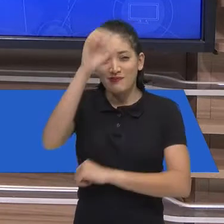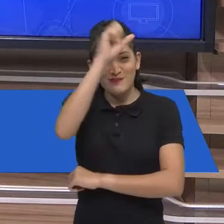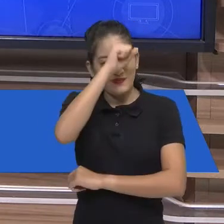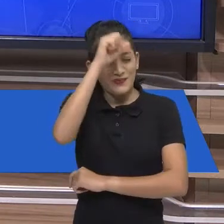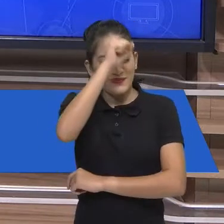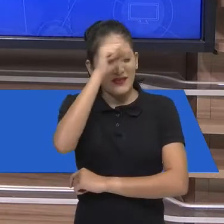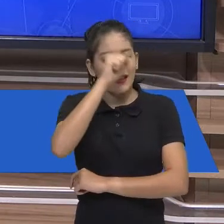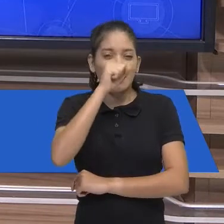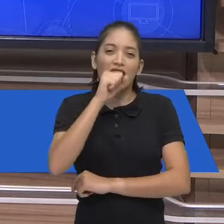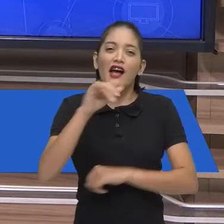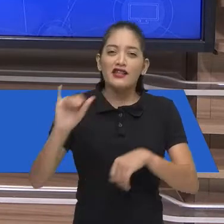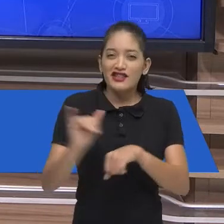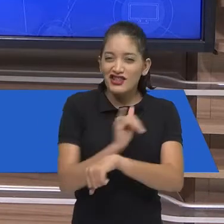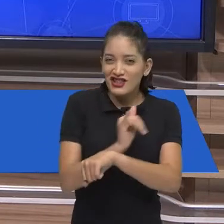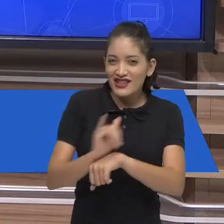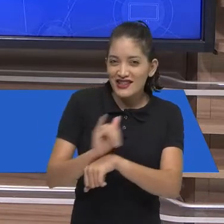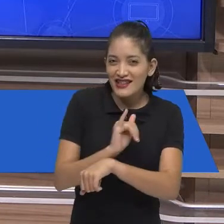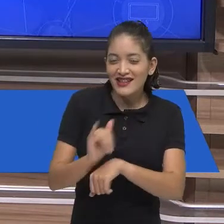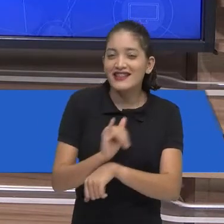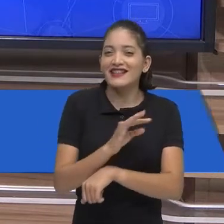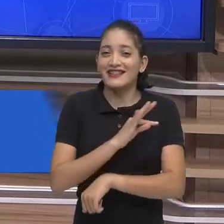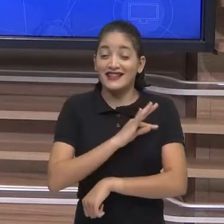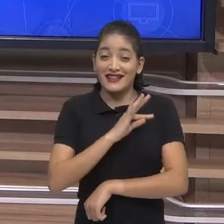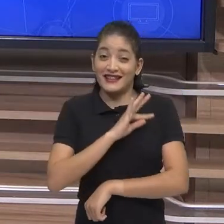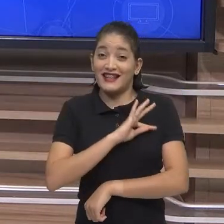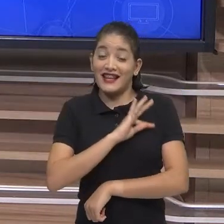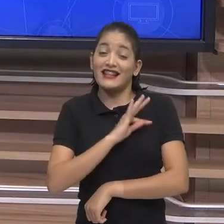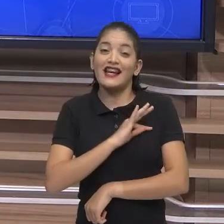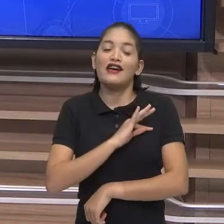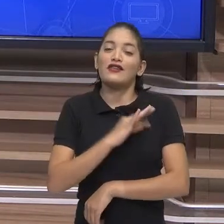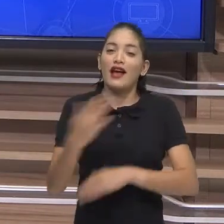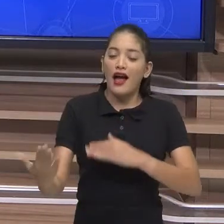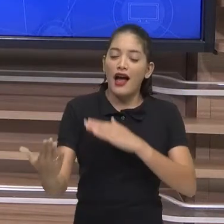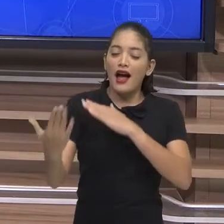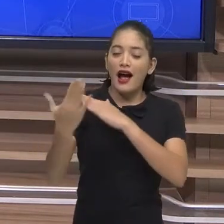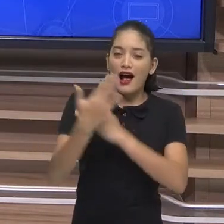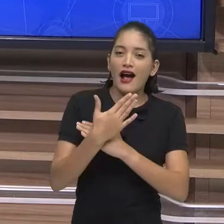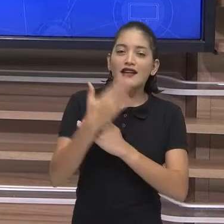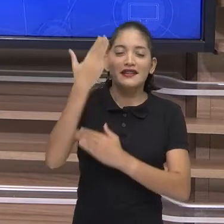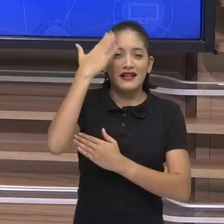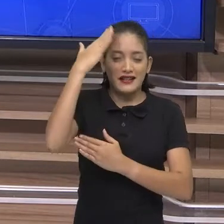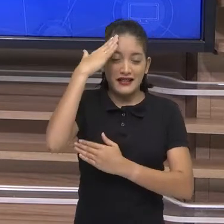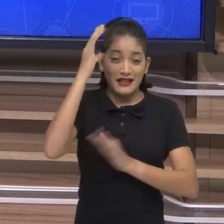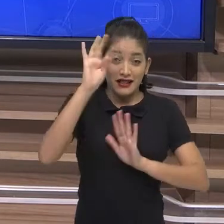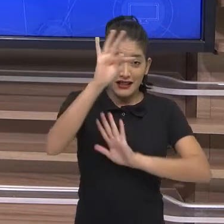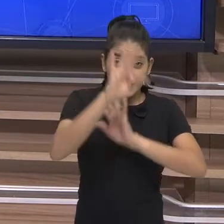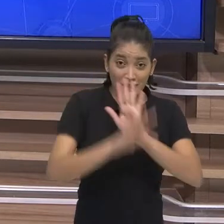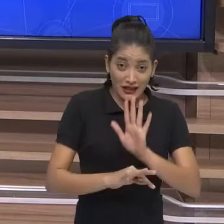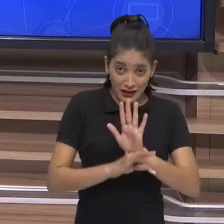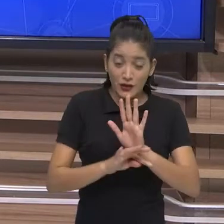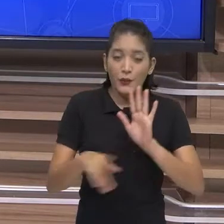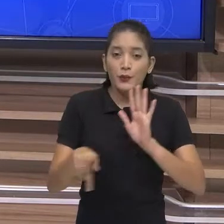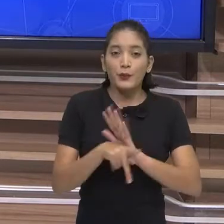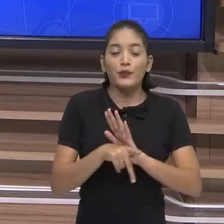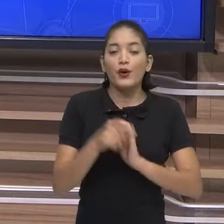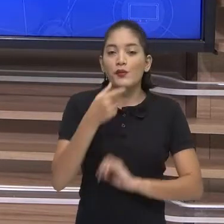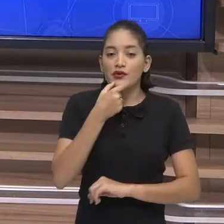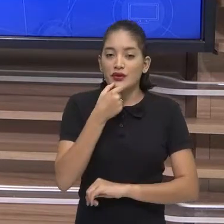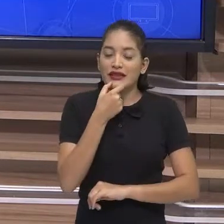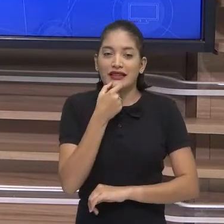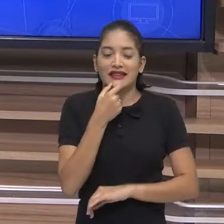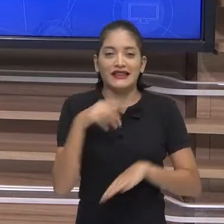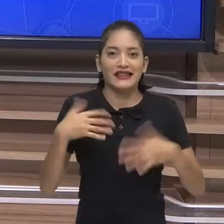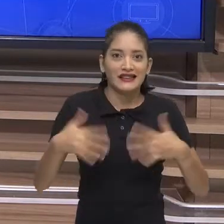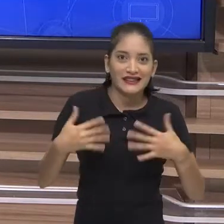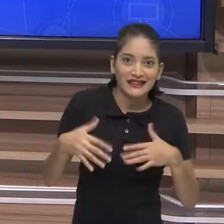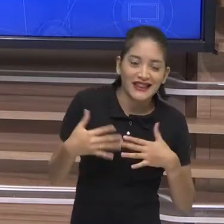uma técnica que vai ajudar na compreensão de textos em língua inglesa, que é um dos terrores aí